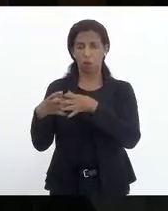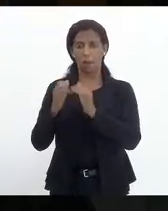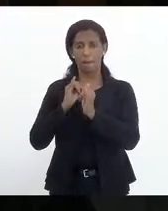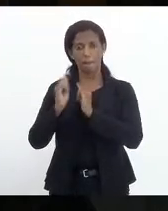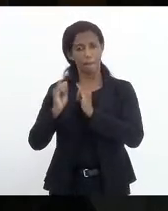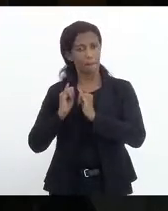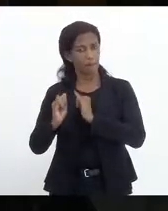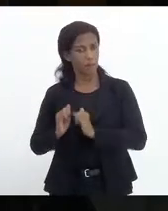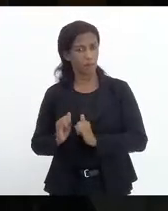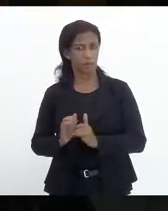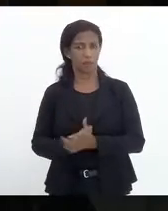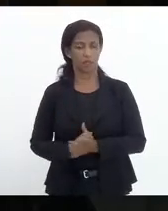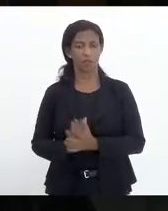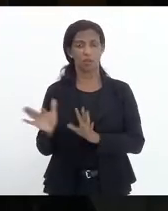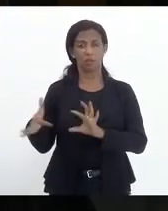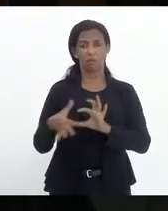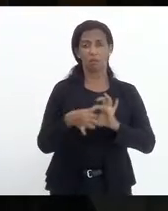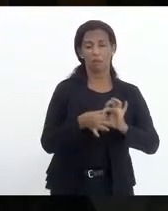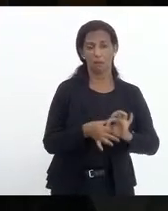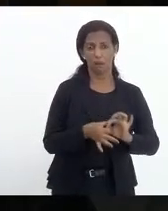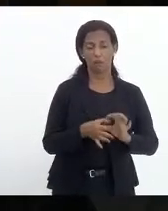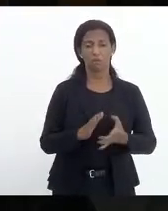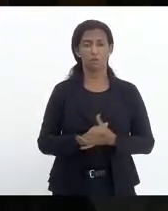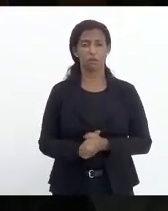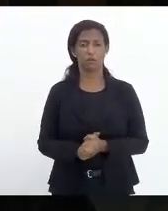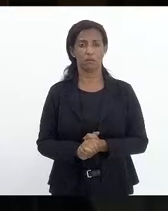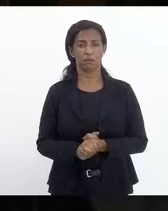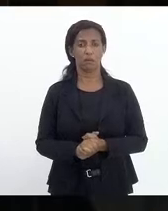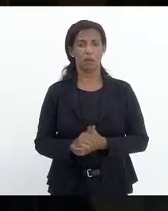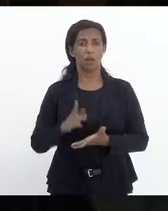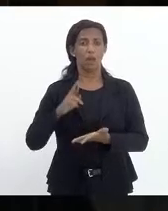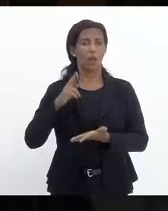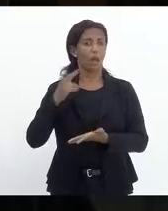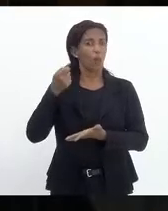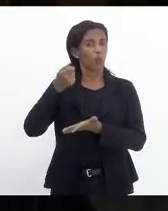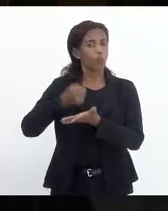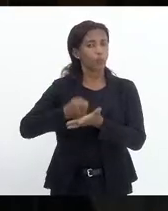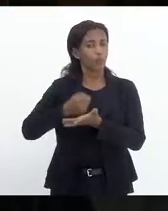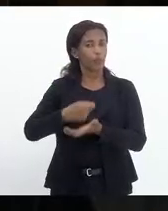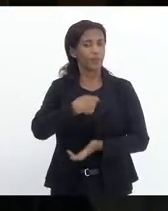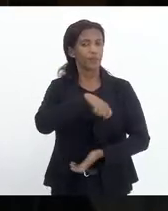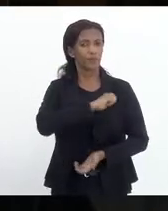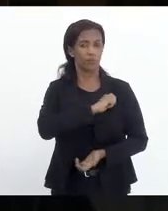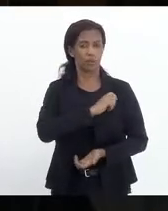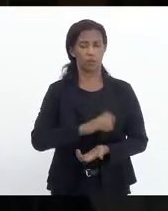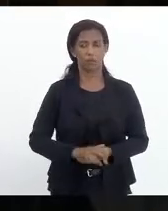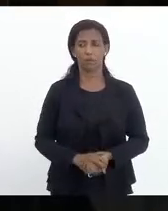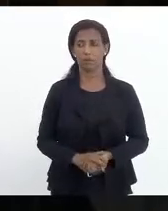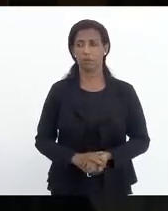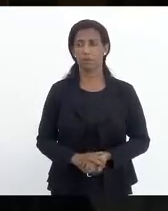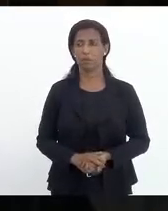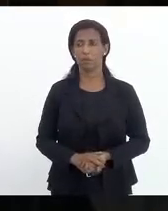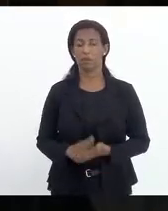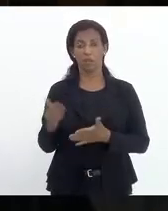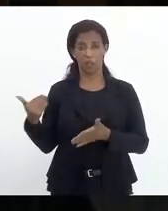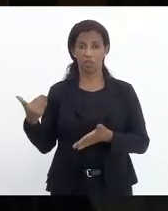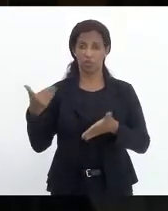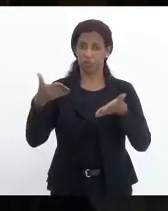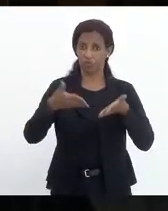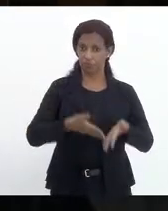mensagens ligadas ao regime de recuperação fiscal e que